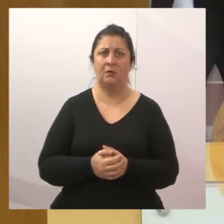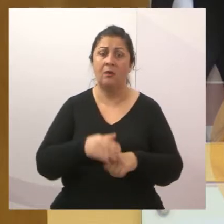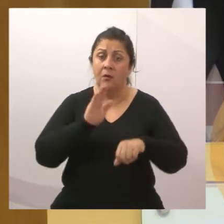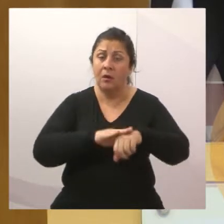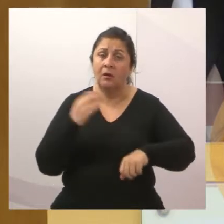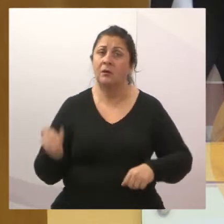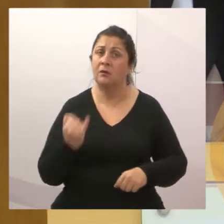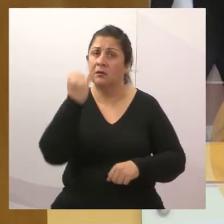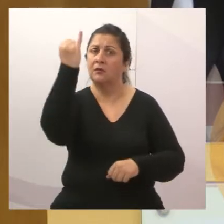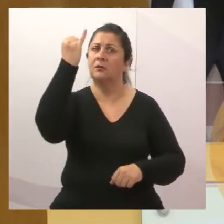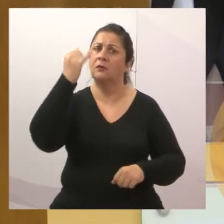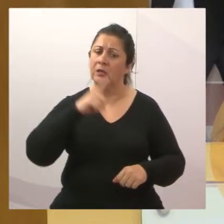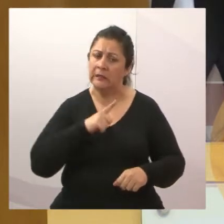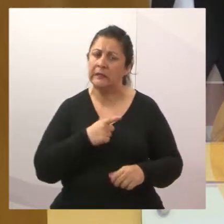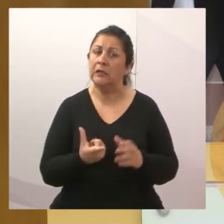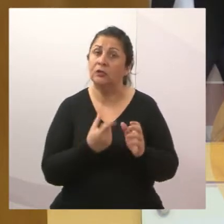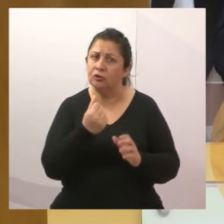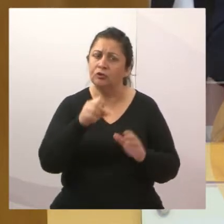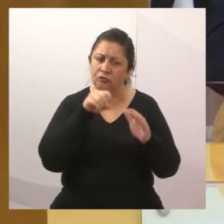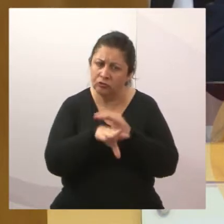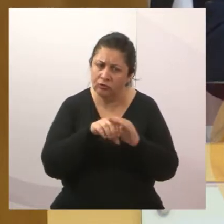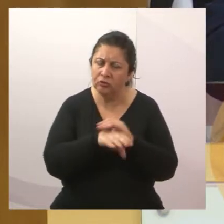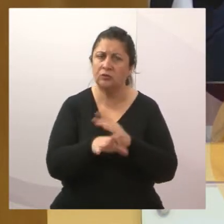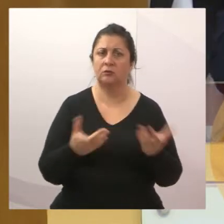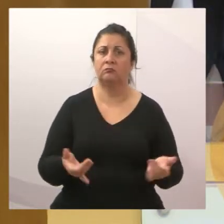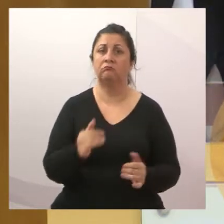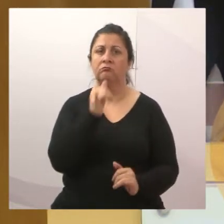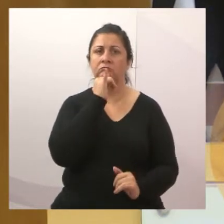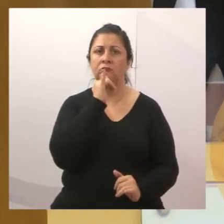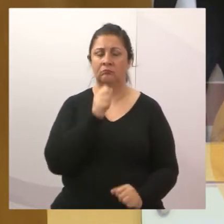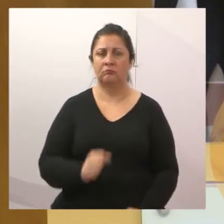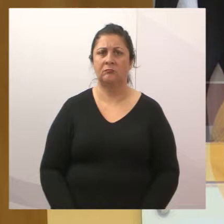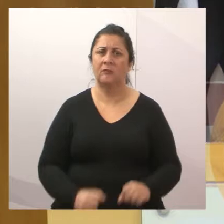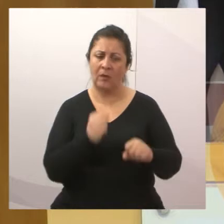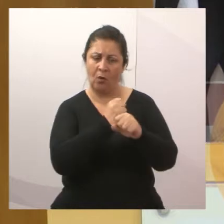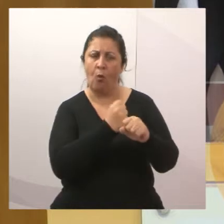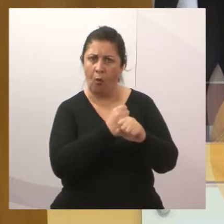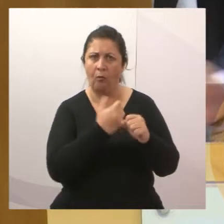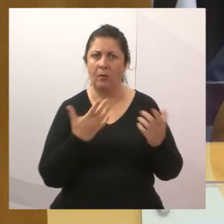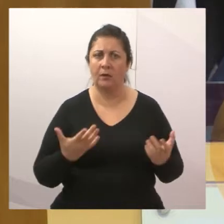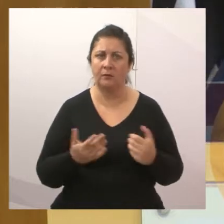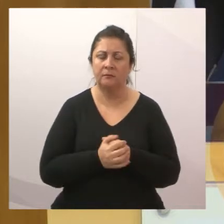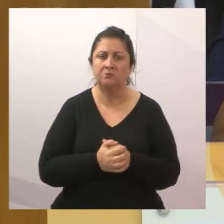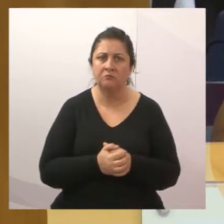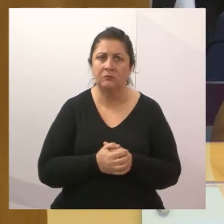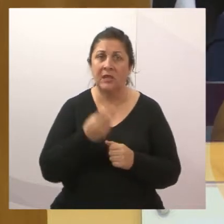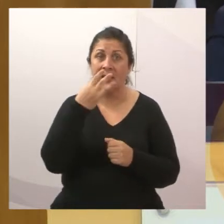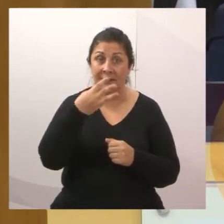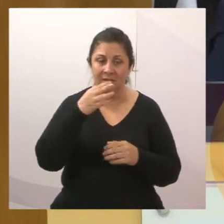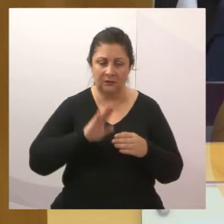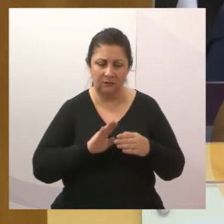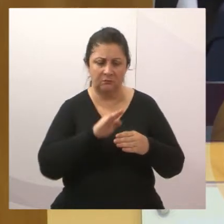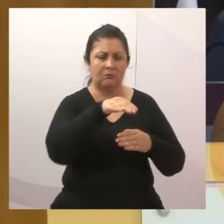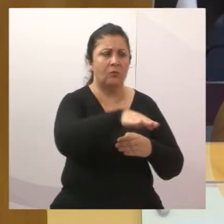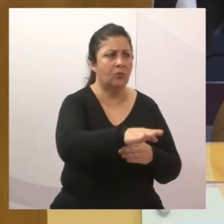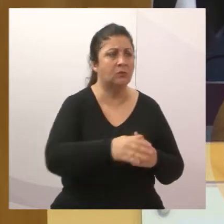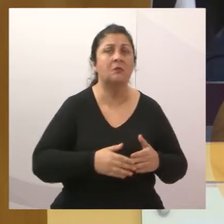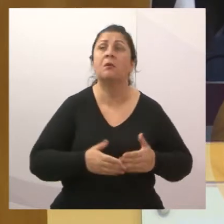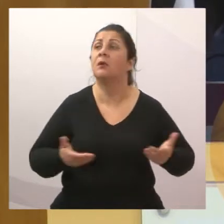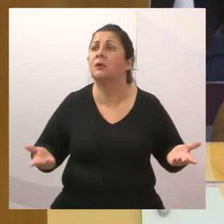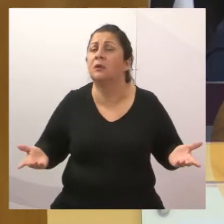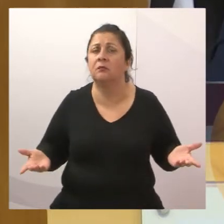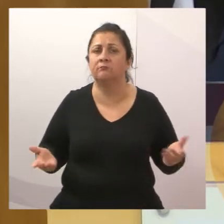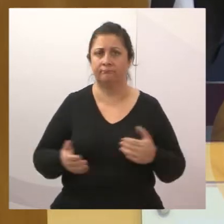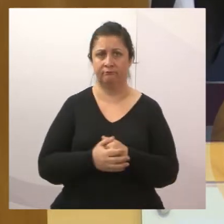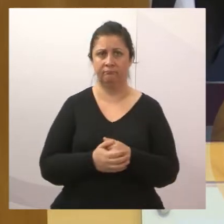mais necessário ter investimento. Por exemplo, na área de infraestrutura urbana, terceira ponte, cadê a terceira